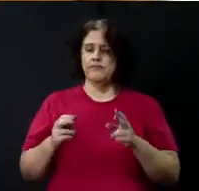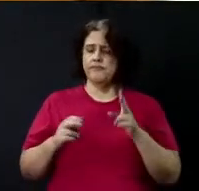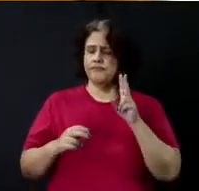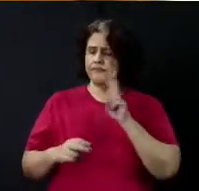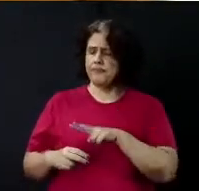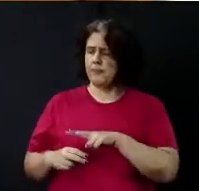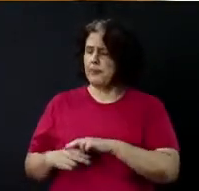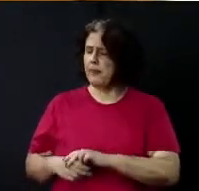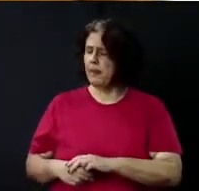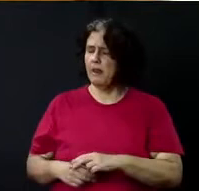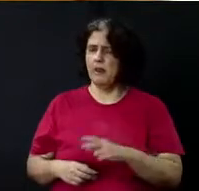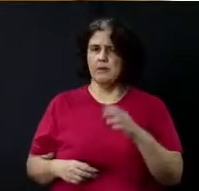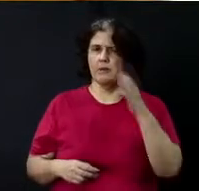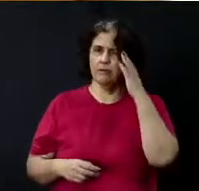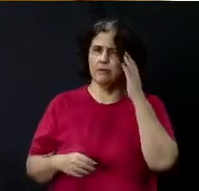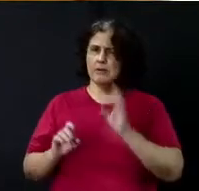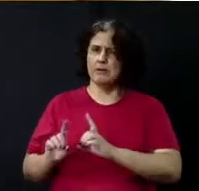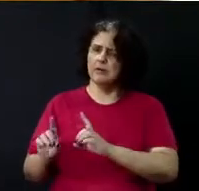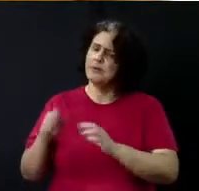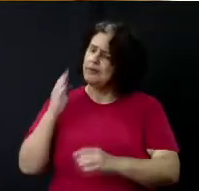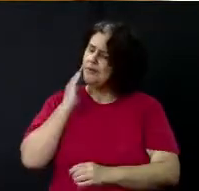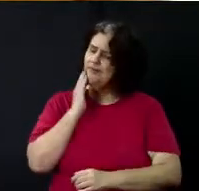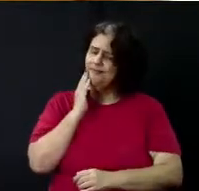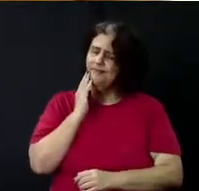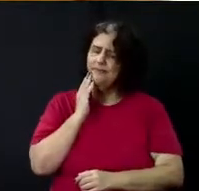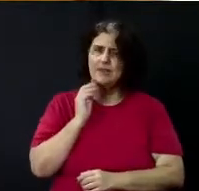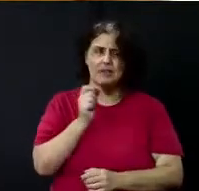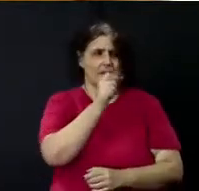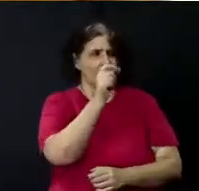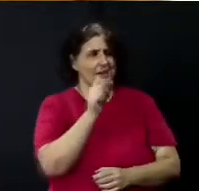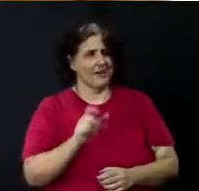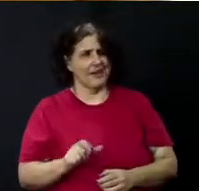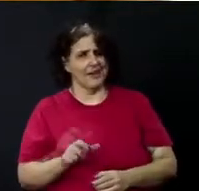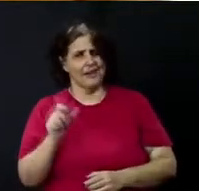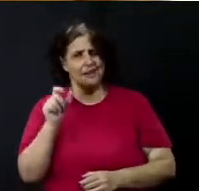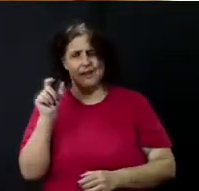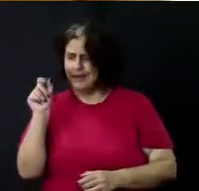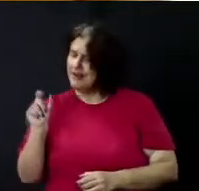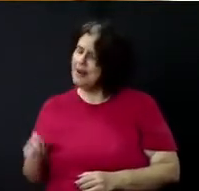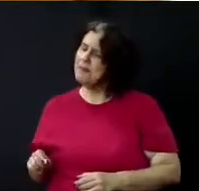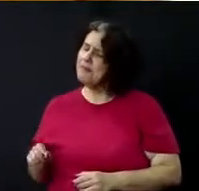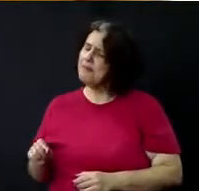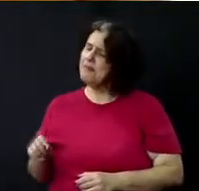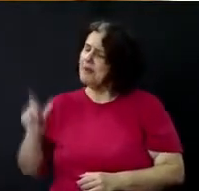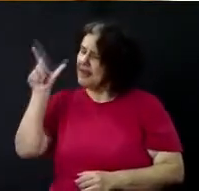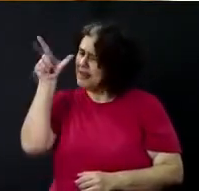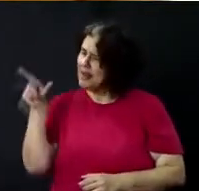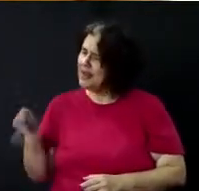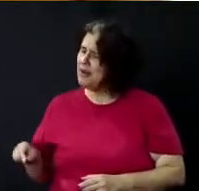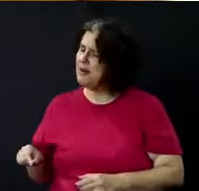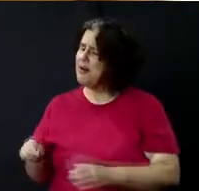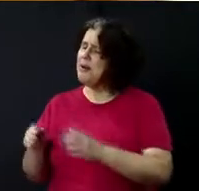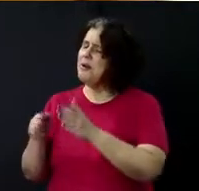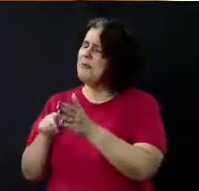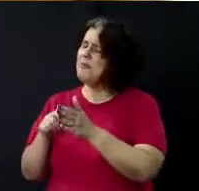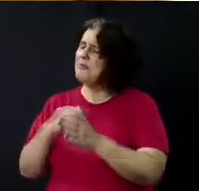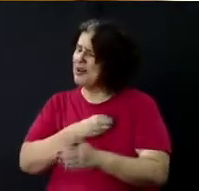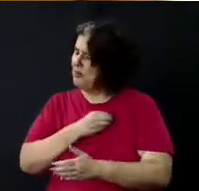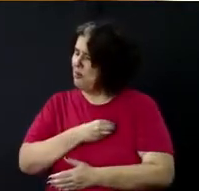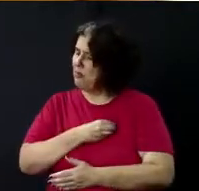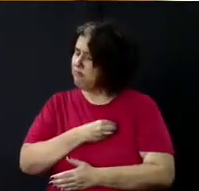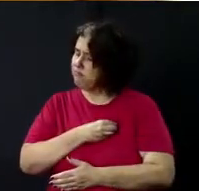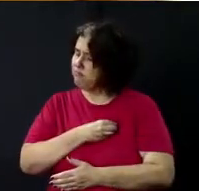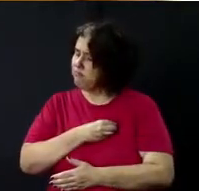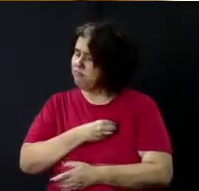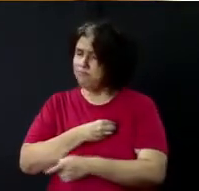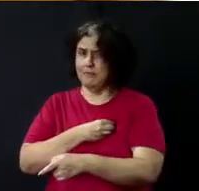uma pergunta: quem pecou, mestre? Ele, e então foi castigado? Seus